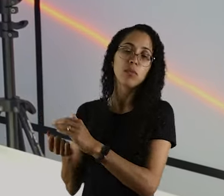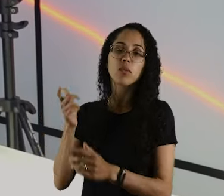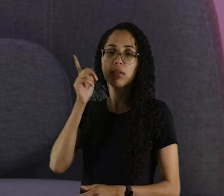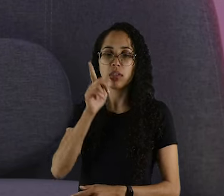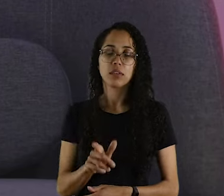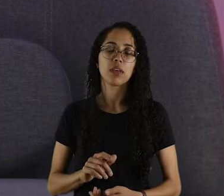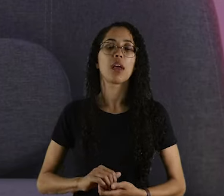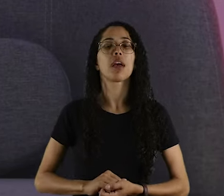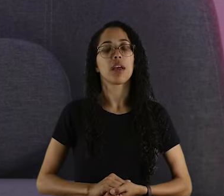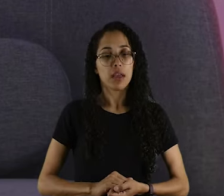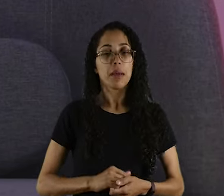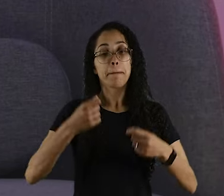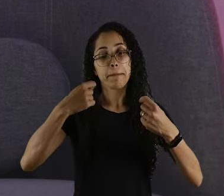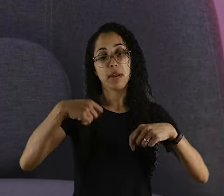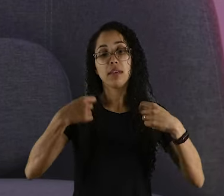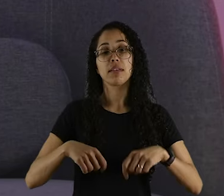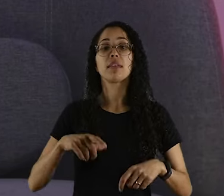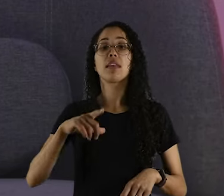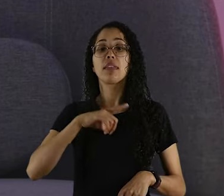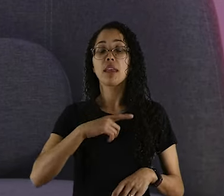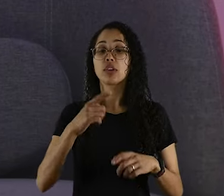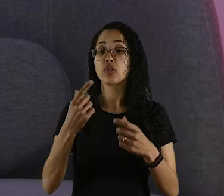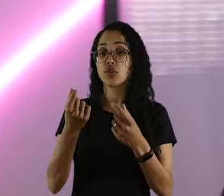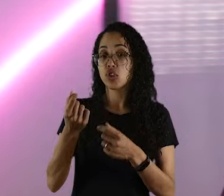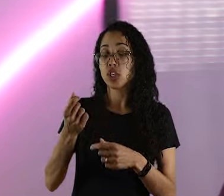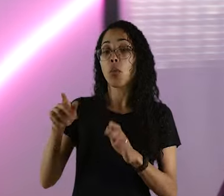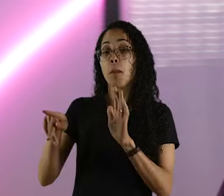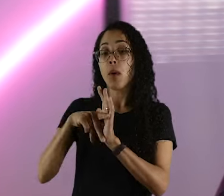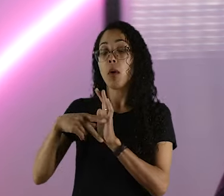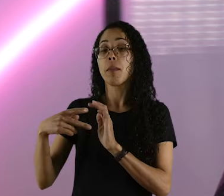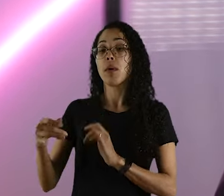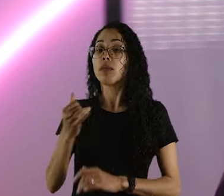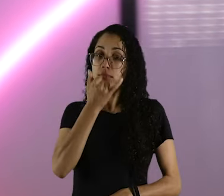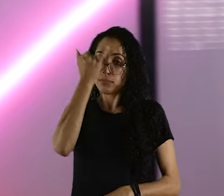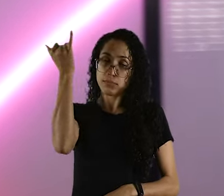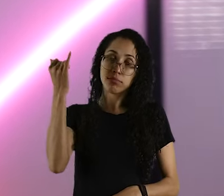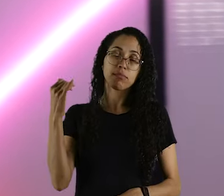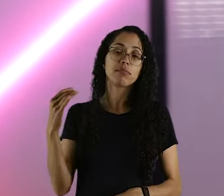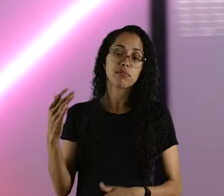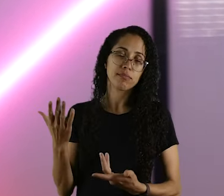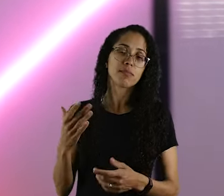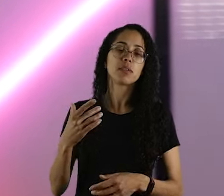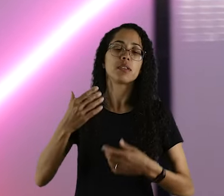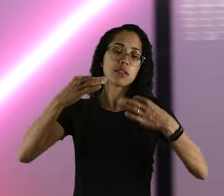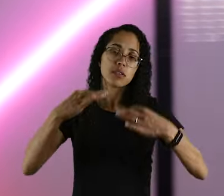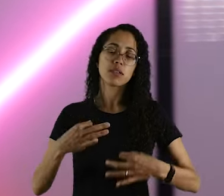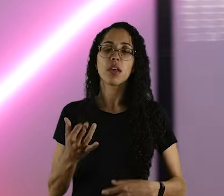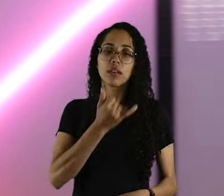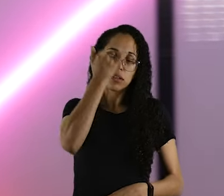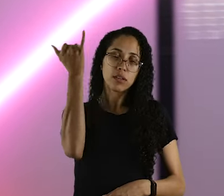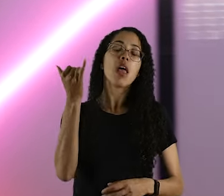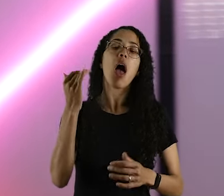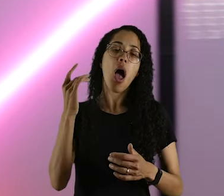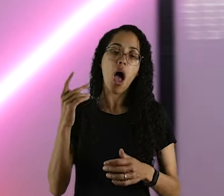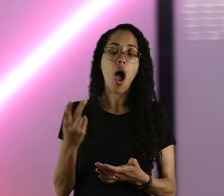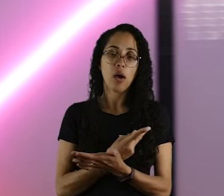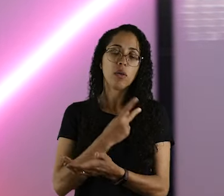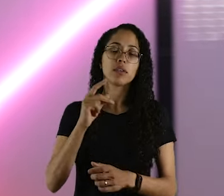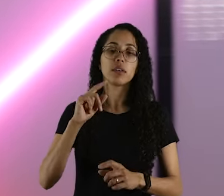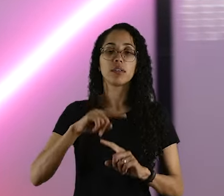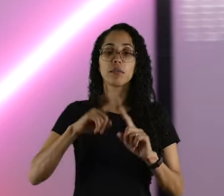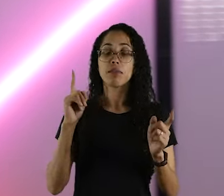liberal, então eu precisava ter essa reserva de emergência. Se tem uma coisa que é certa, é que vai ter imprevisto na vida. Então, para isso, o que protege